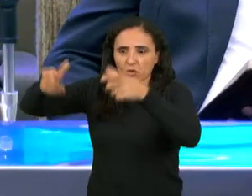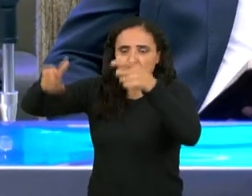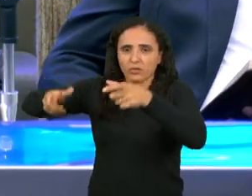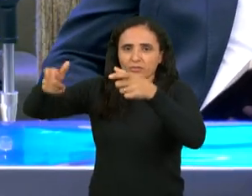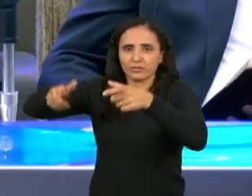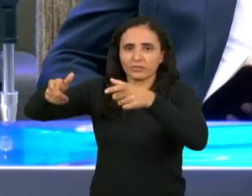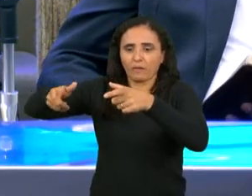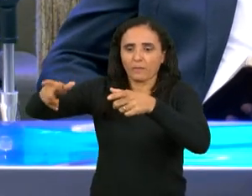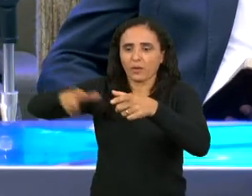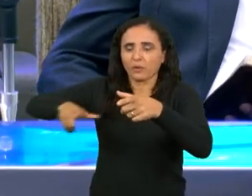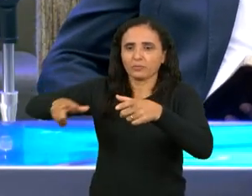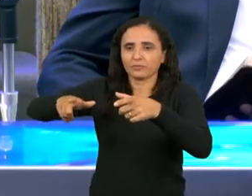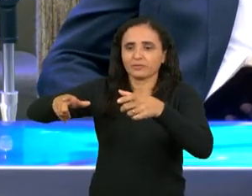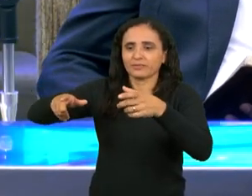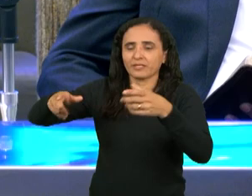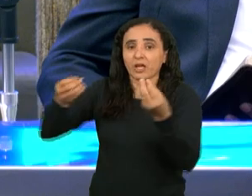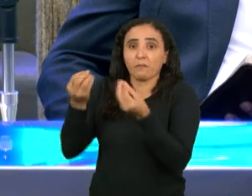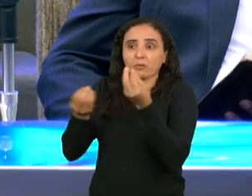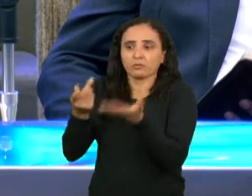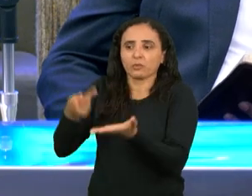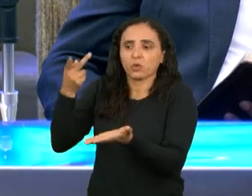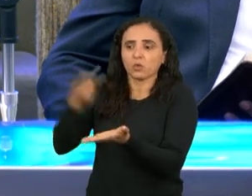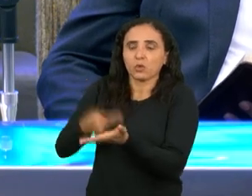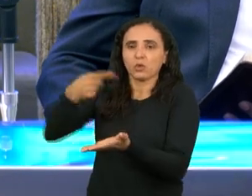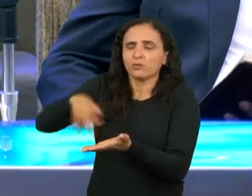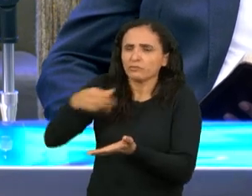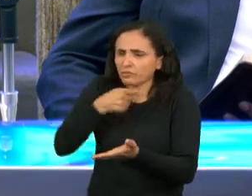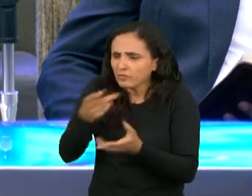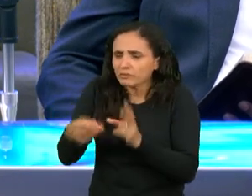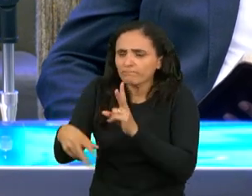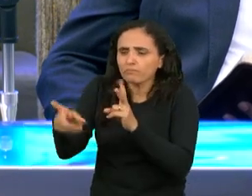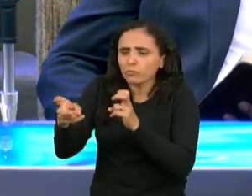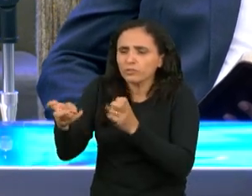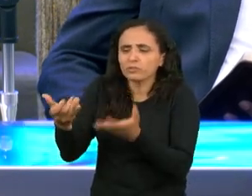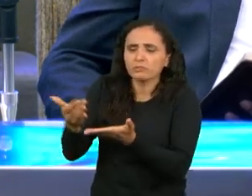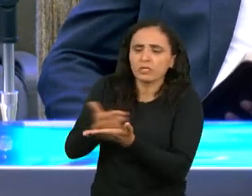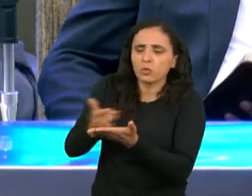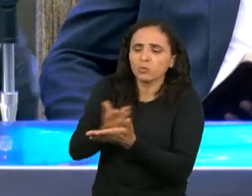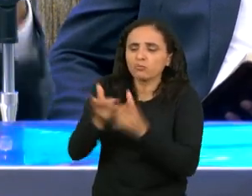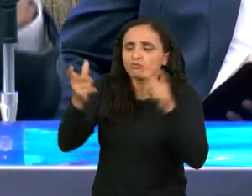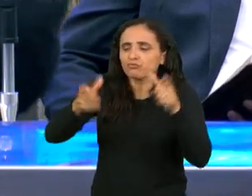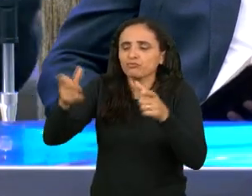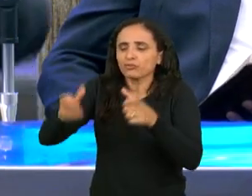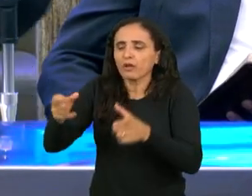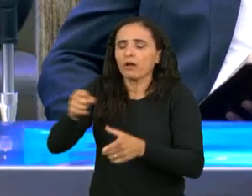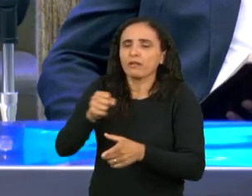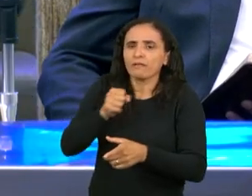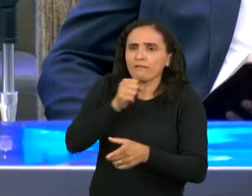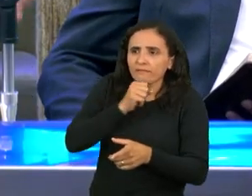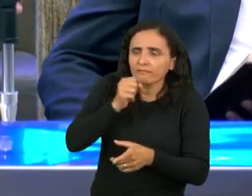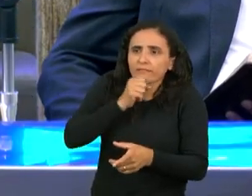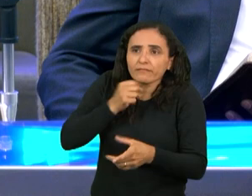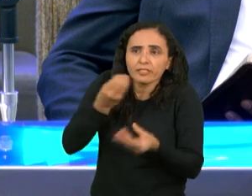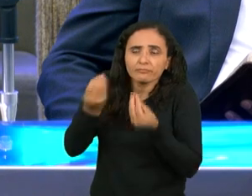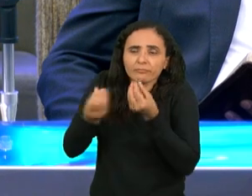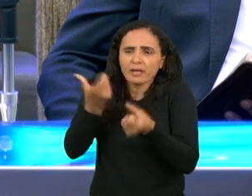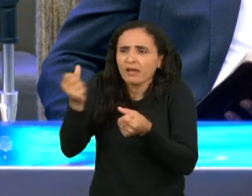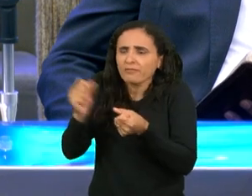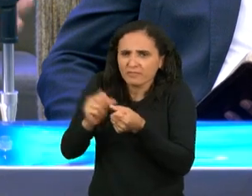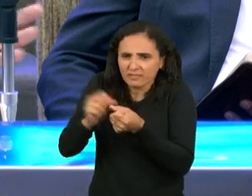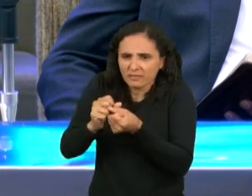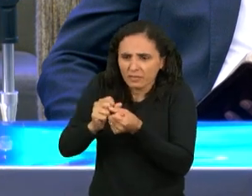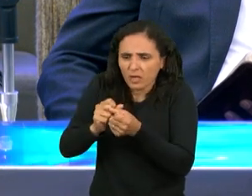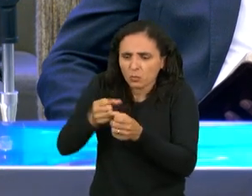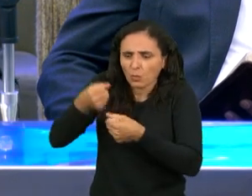e animais das espécies diferentes e eu acredito que não havia Como fazer uma uma